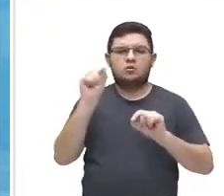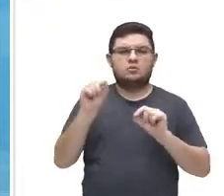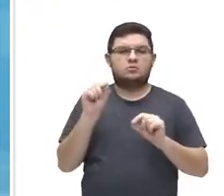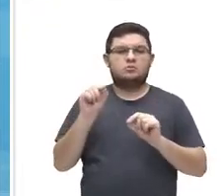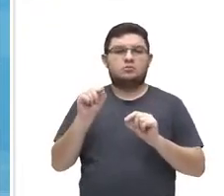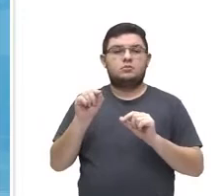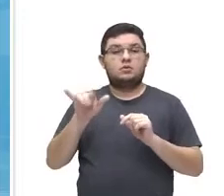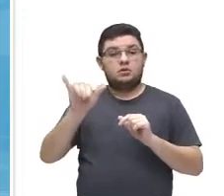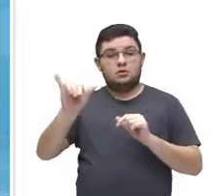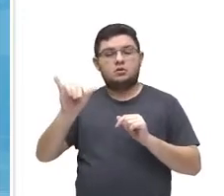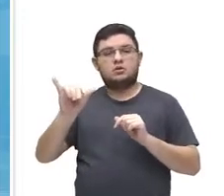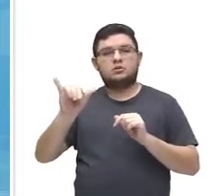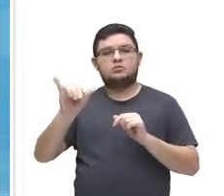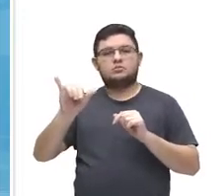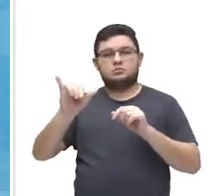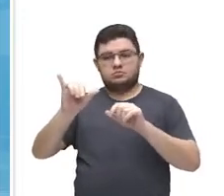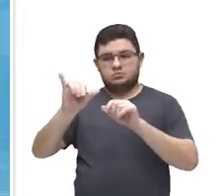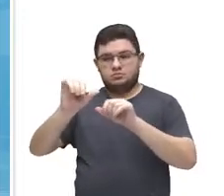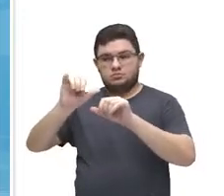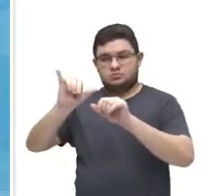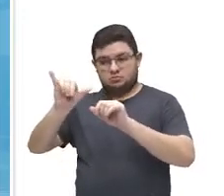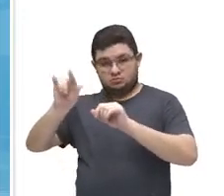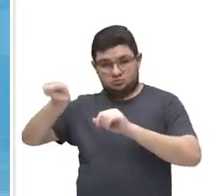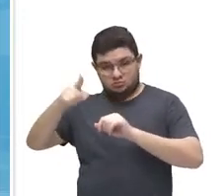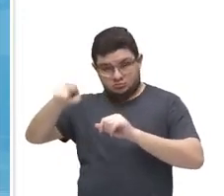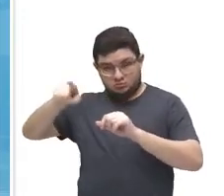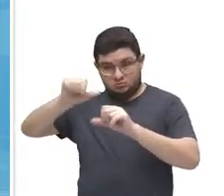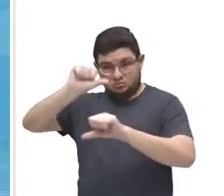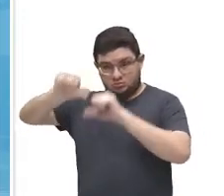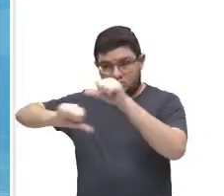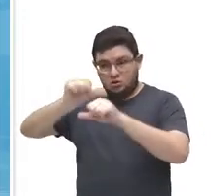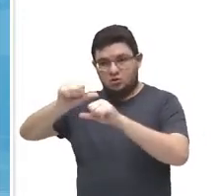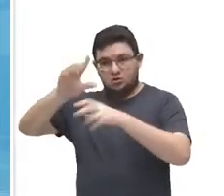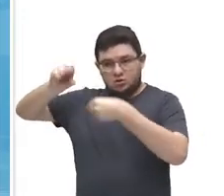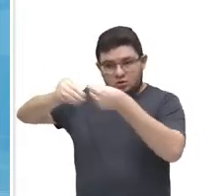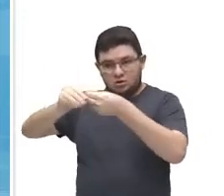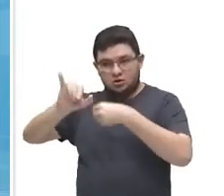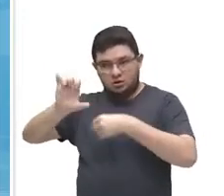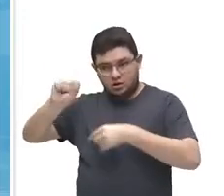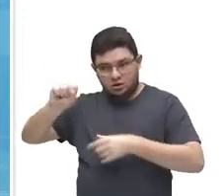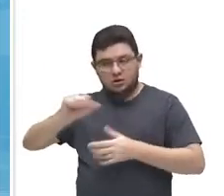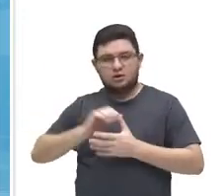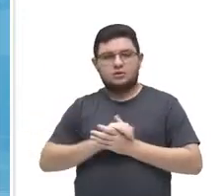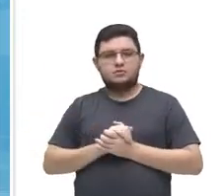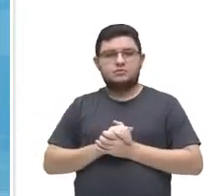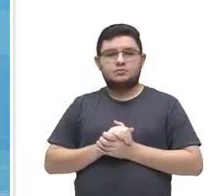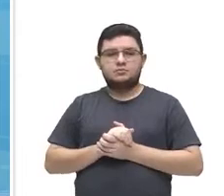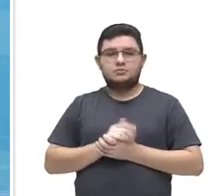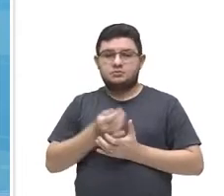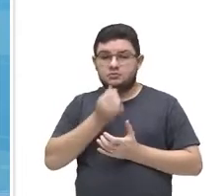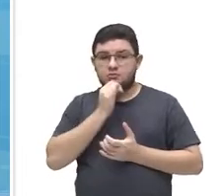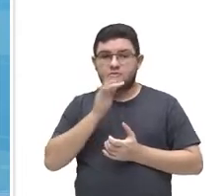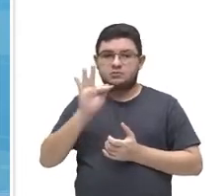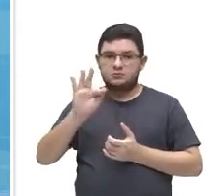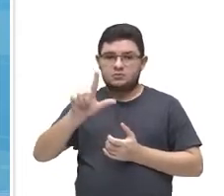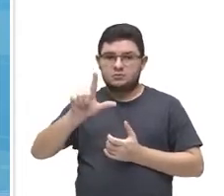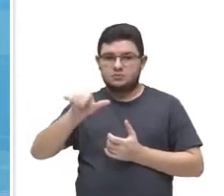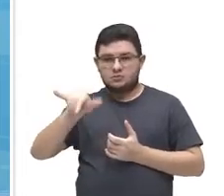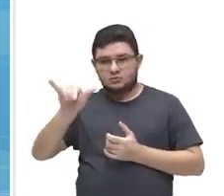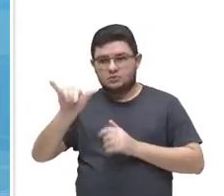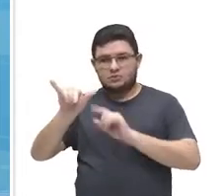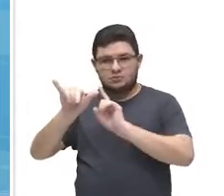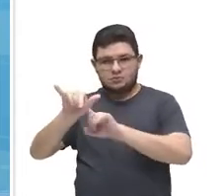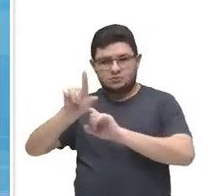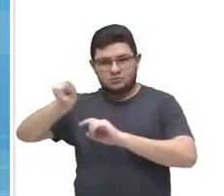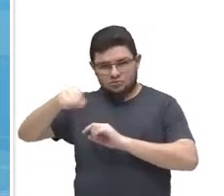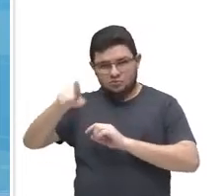substituo o Y por IES. Tá certo? Olha só o verbo fly, voar, vai ficar flies. Ele perdeu o Y e foi